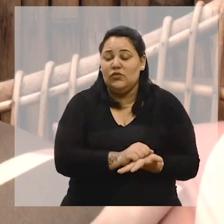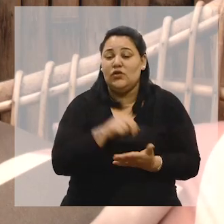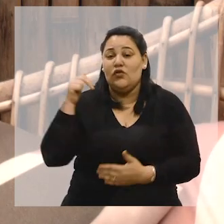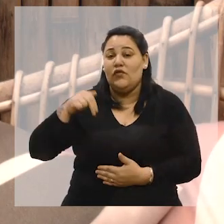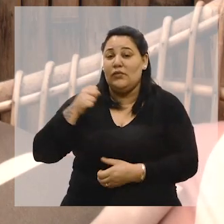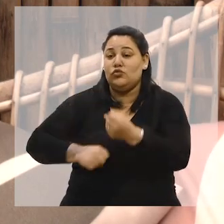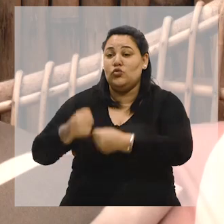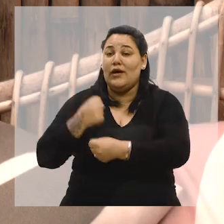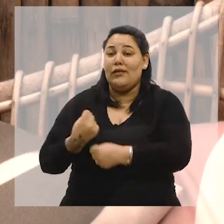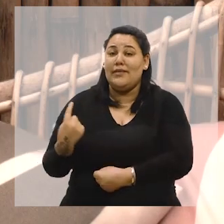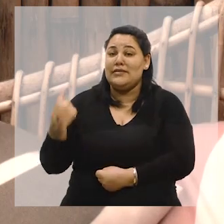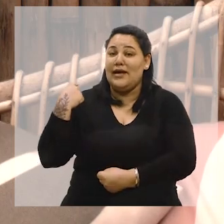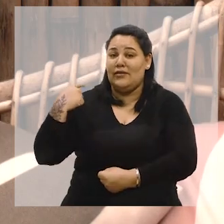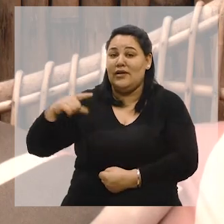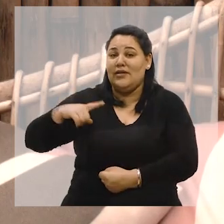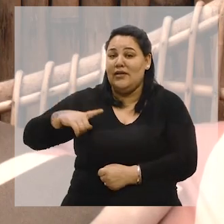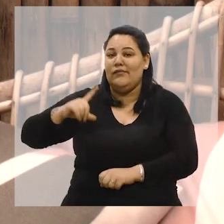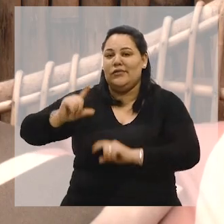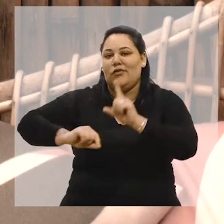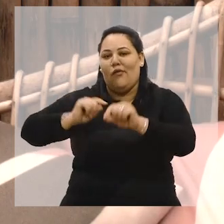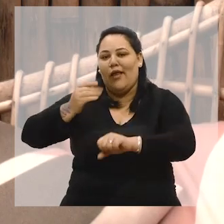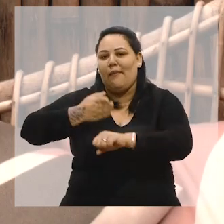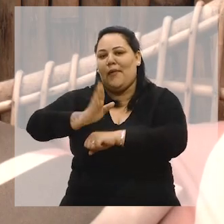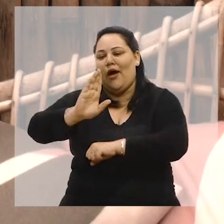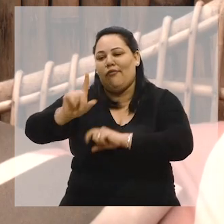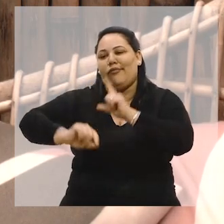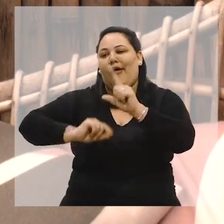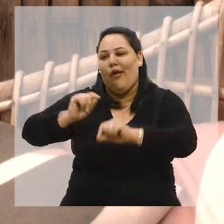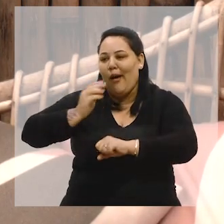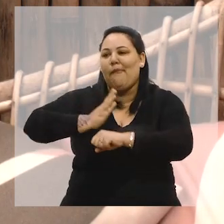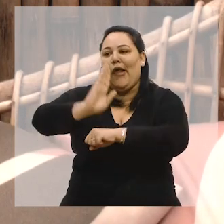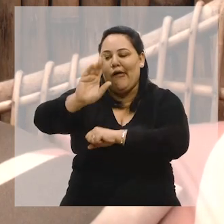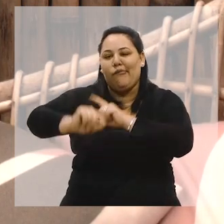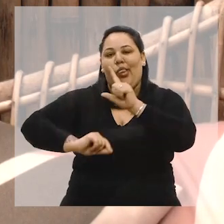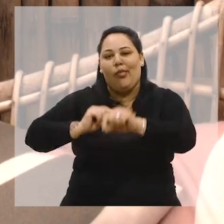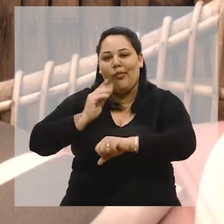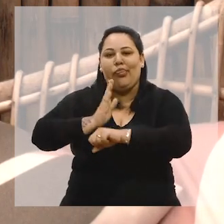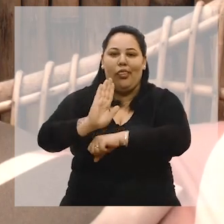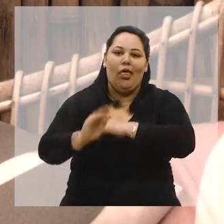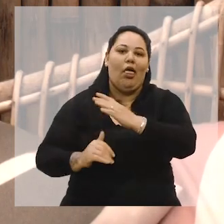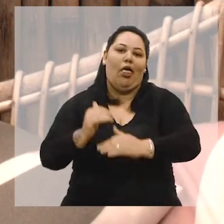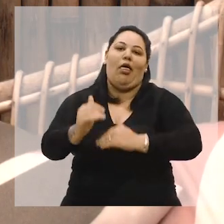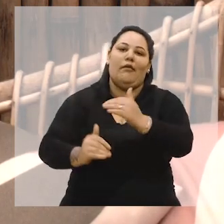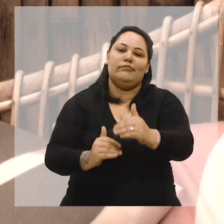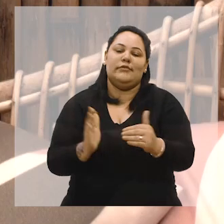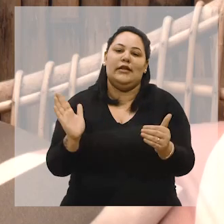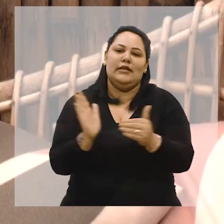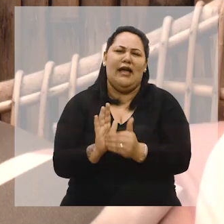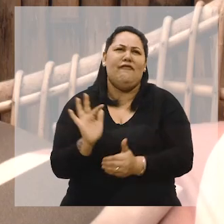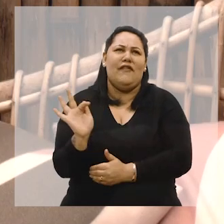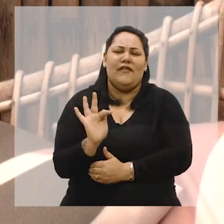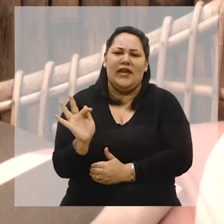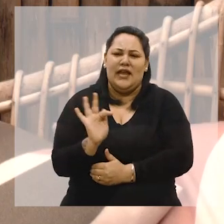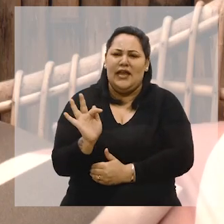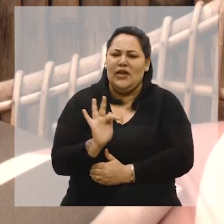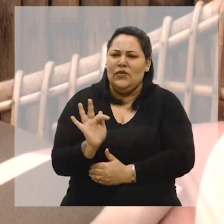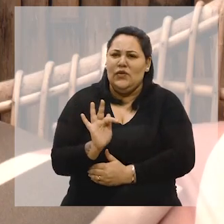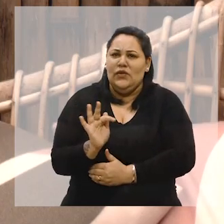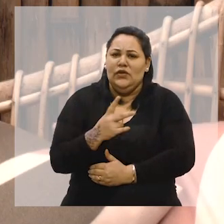ano passado. E aí é uma seletiva, aí tu passa, aí tem outra seletiva, aí tu passa, vai. Até que